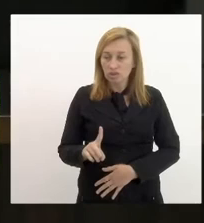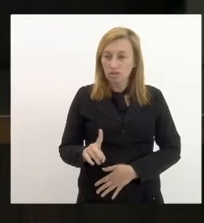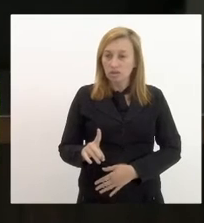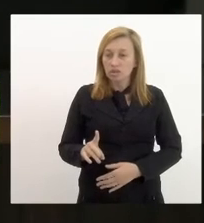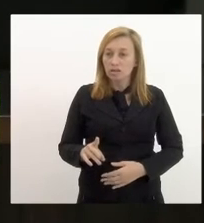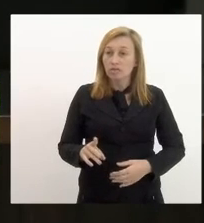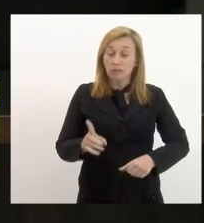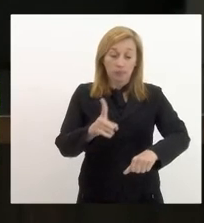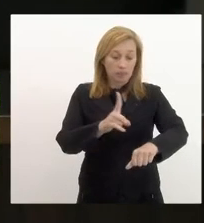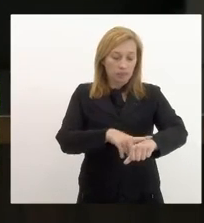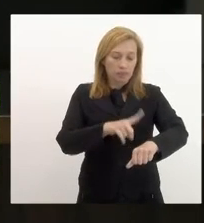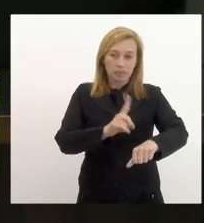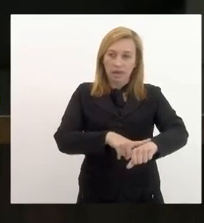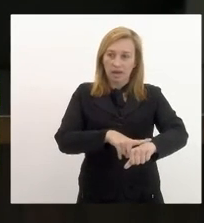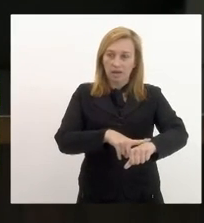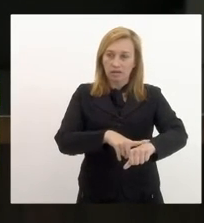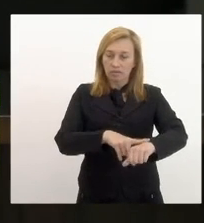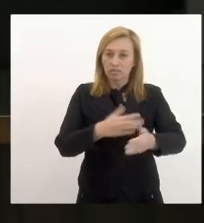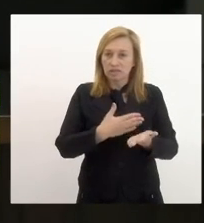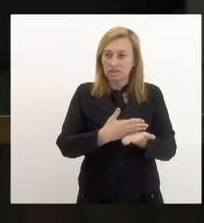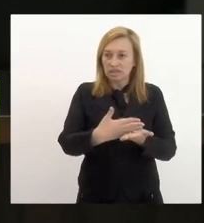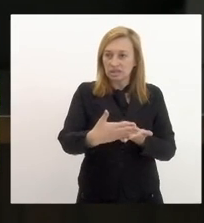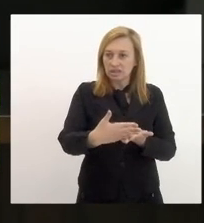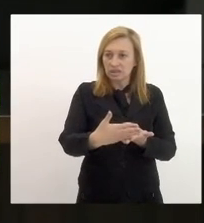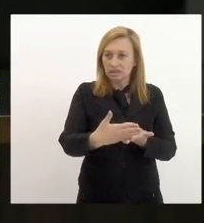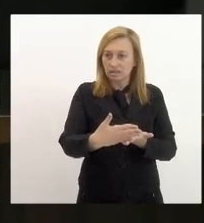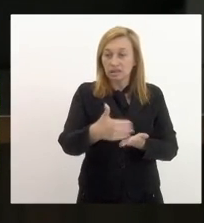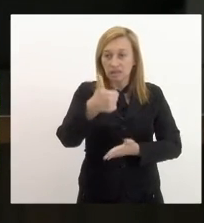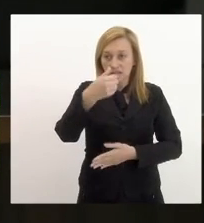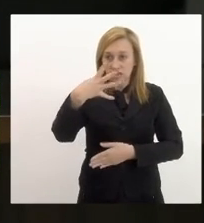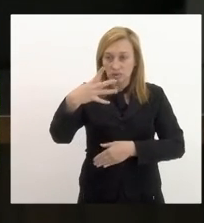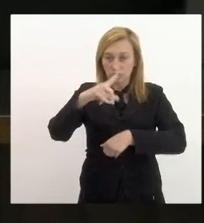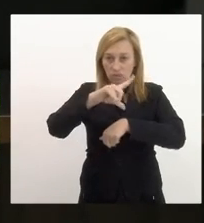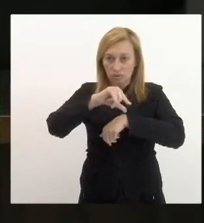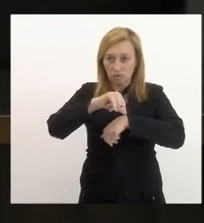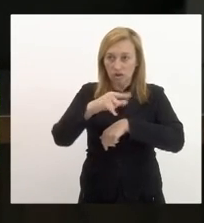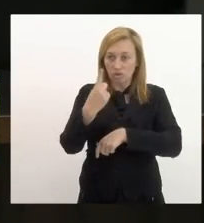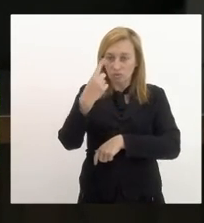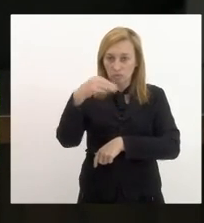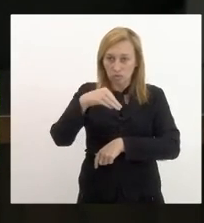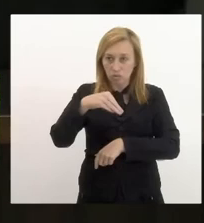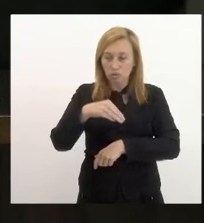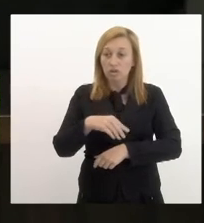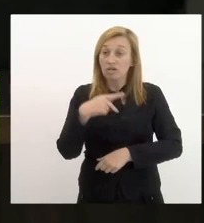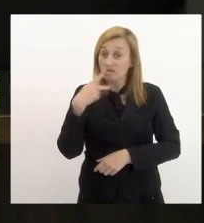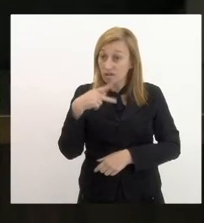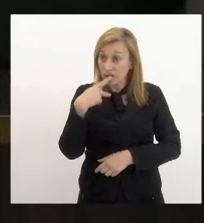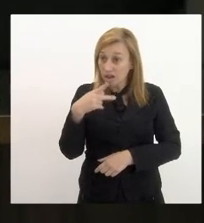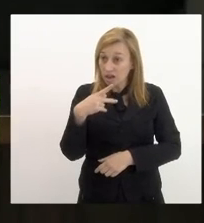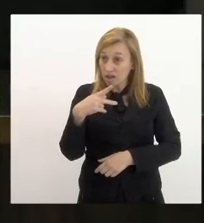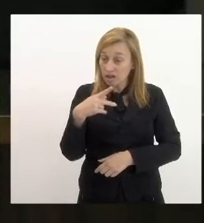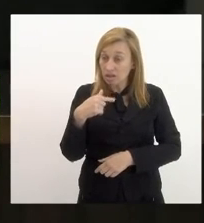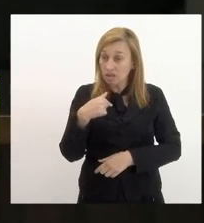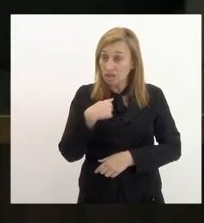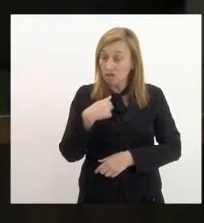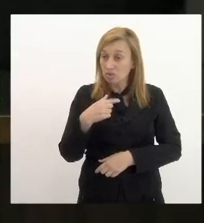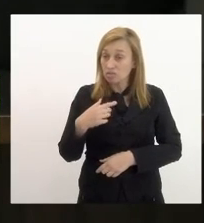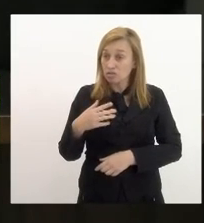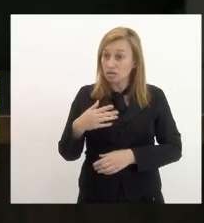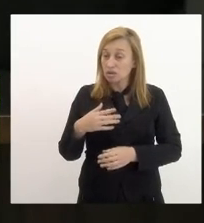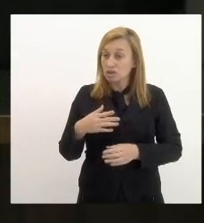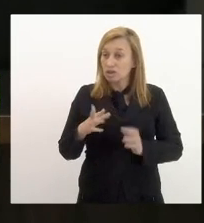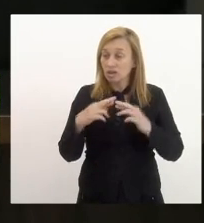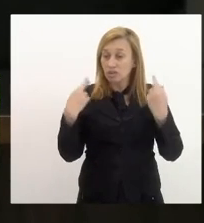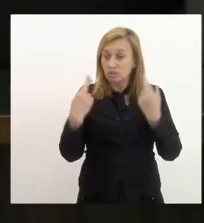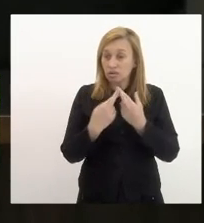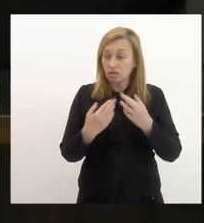tá me perdendo tempo do expediente Inicial são 14:01 e dizer que eu estou endereço audiência